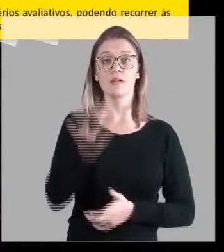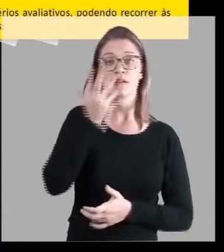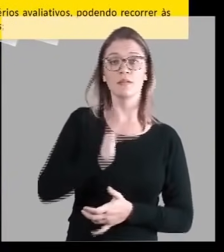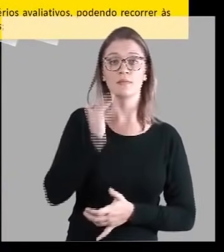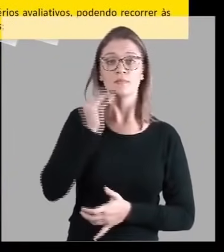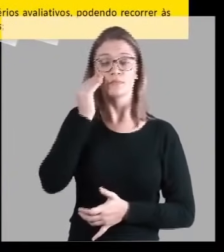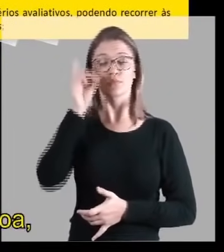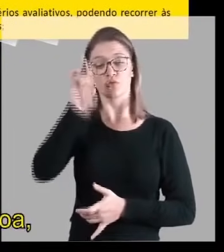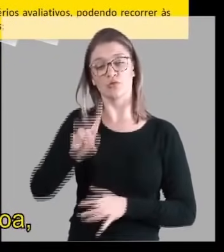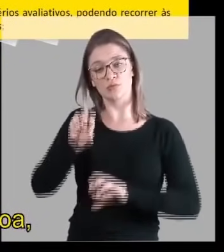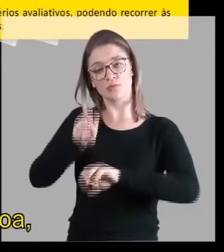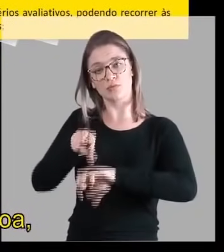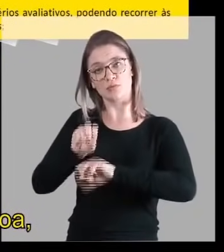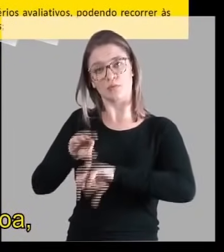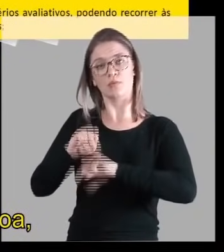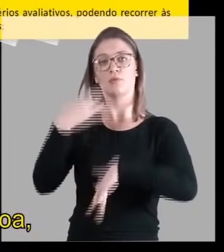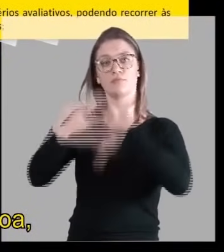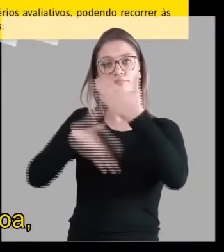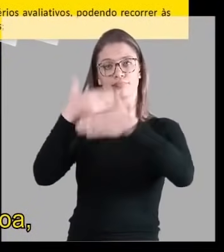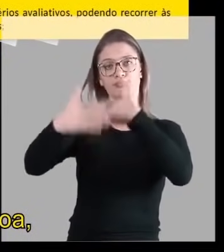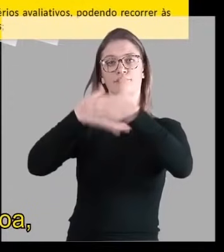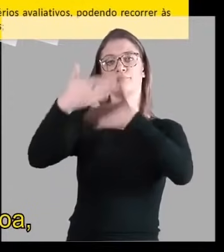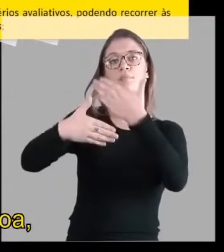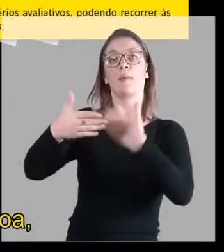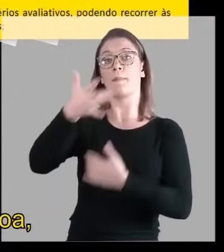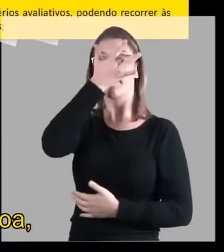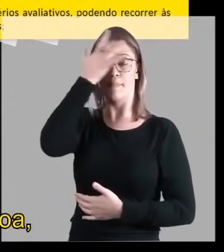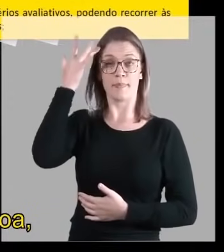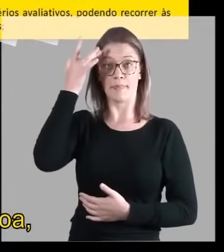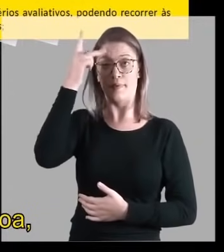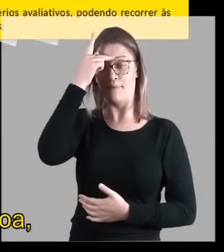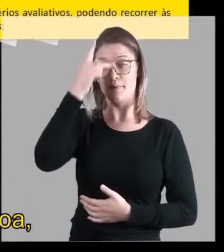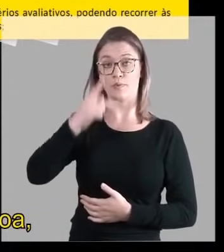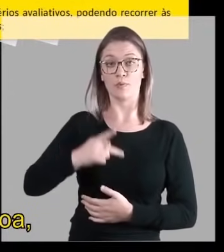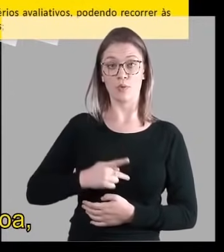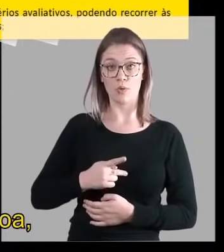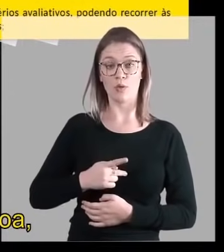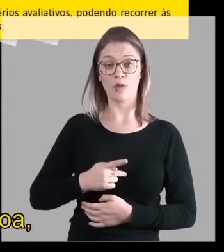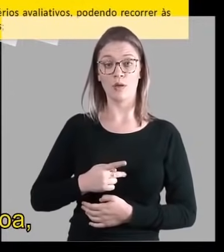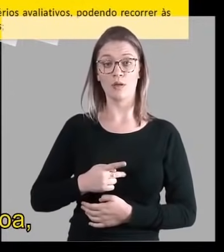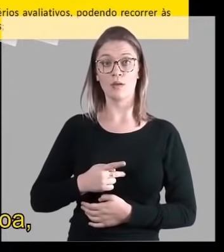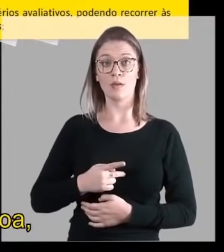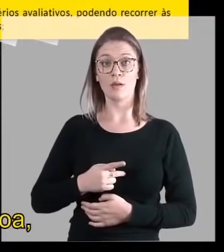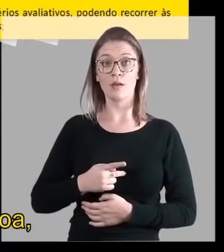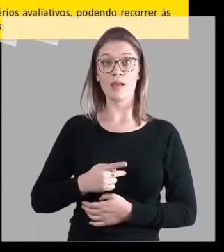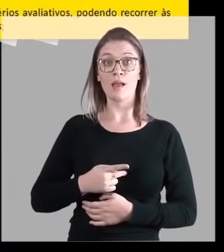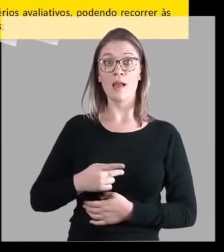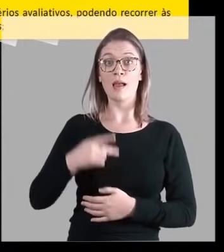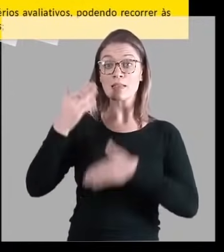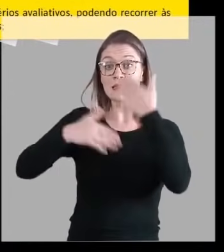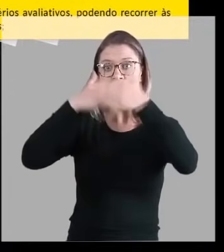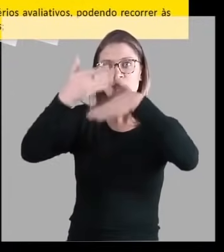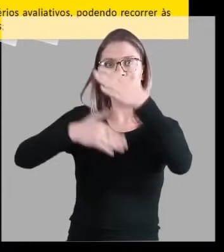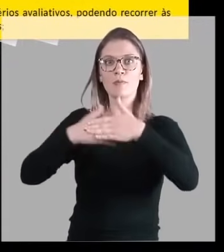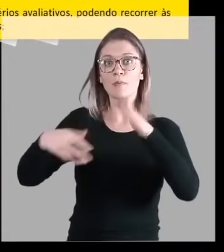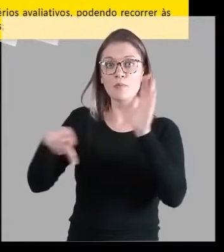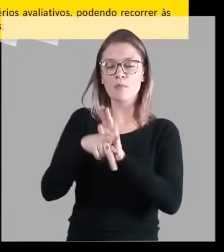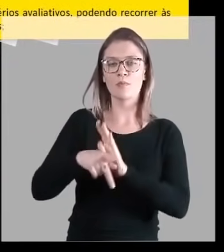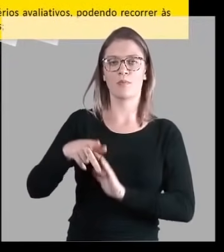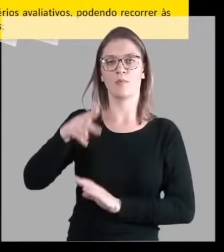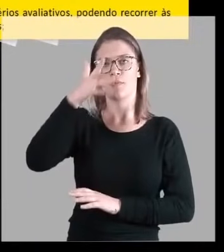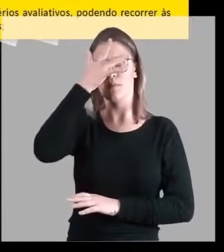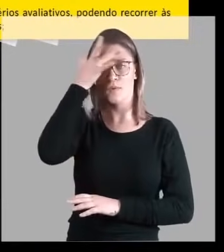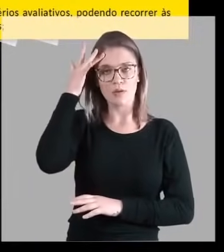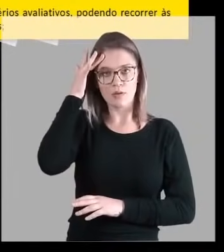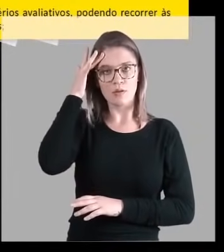à educação visando o pleno desenvolvimento de sua pessoa, o pleno desenvolvimento de sua pessoa. O pleno desenvolvimento